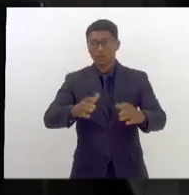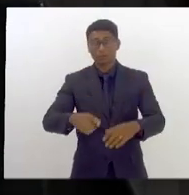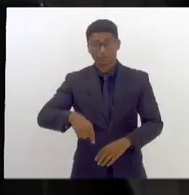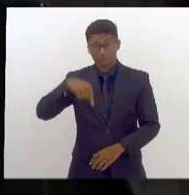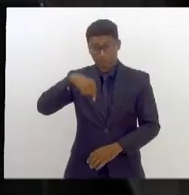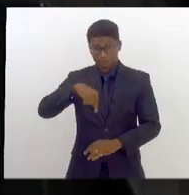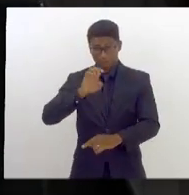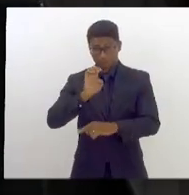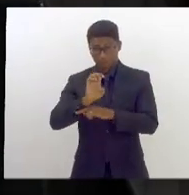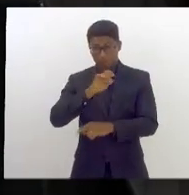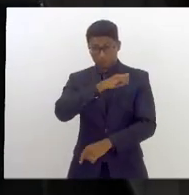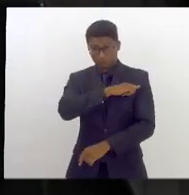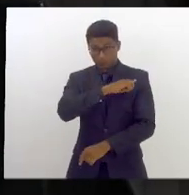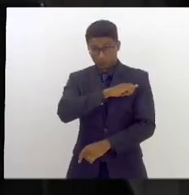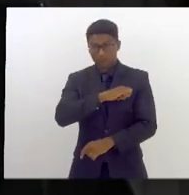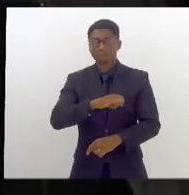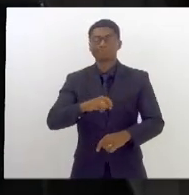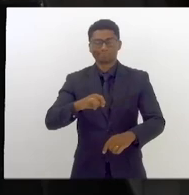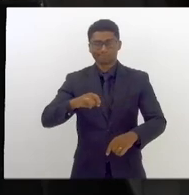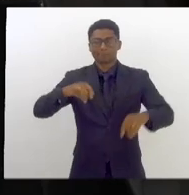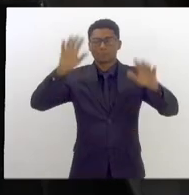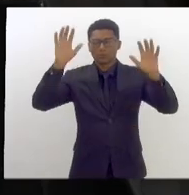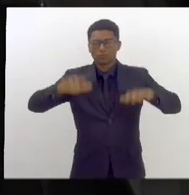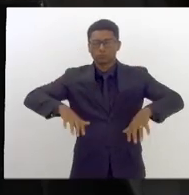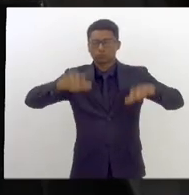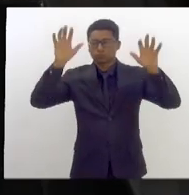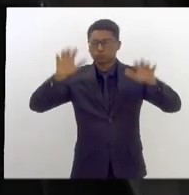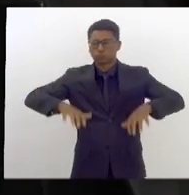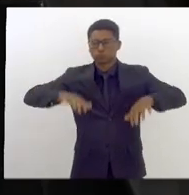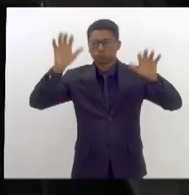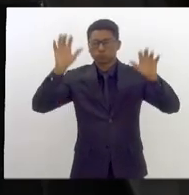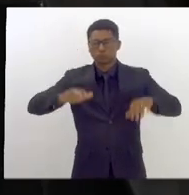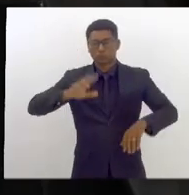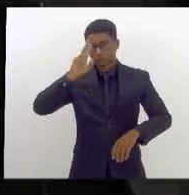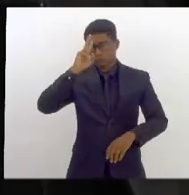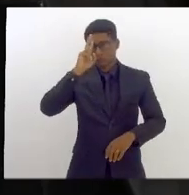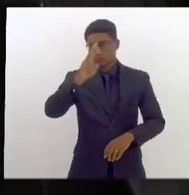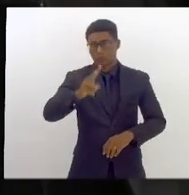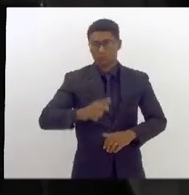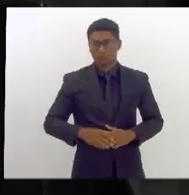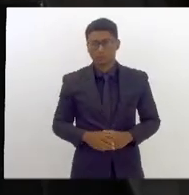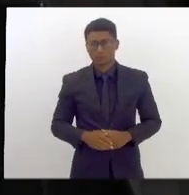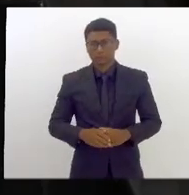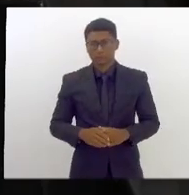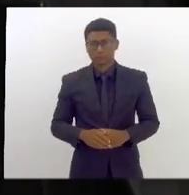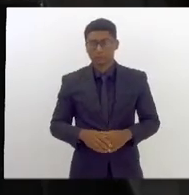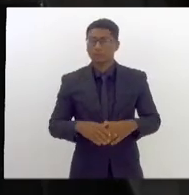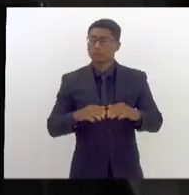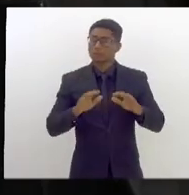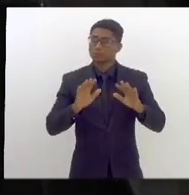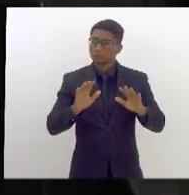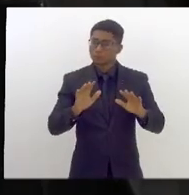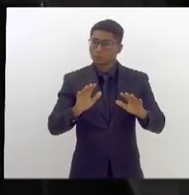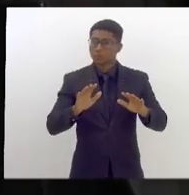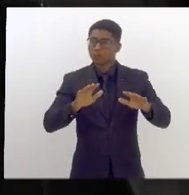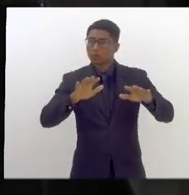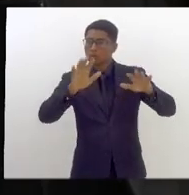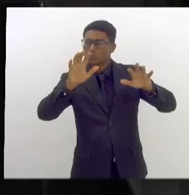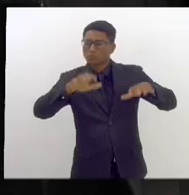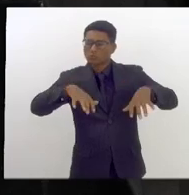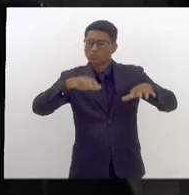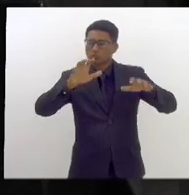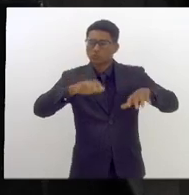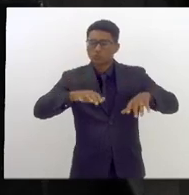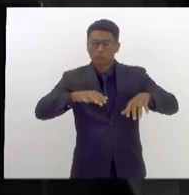estado e não foram chuvas de grande monta foram chuvas